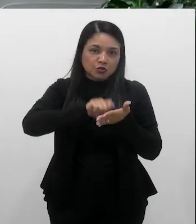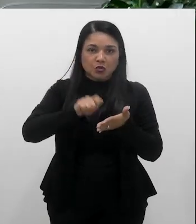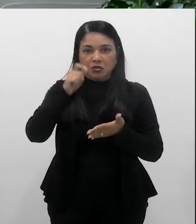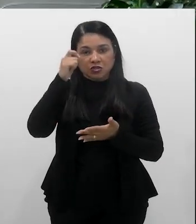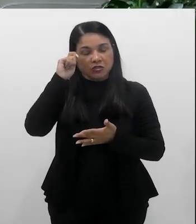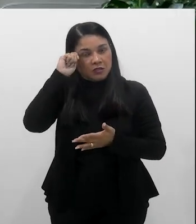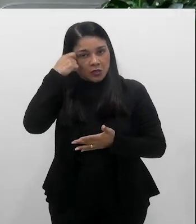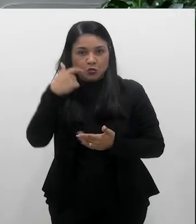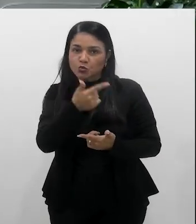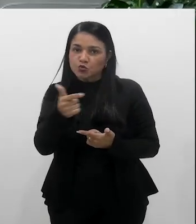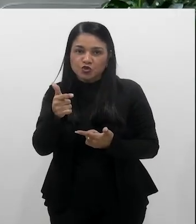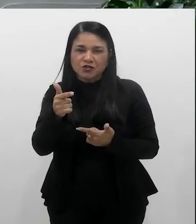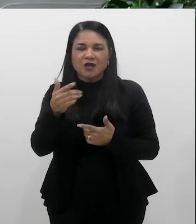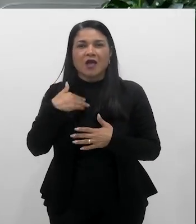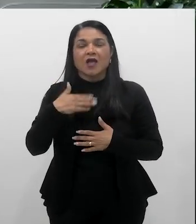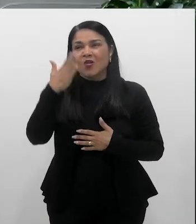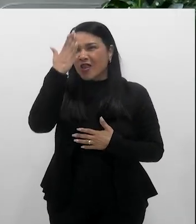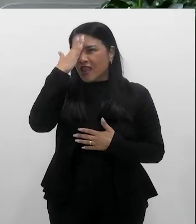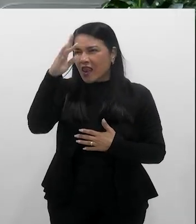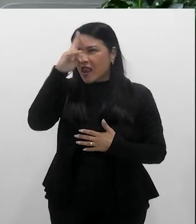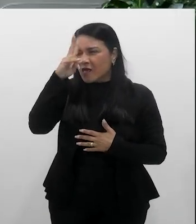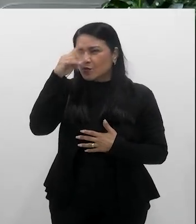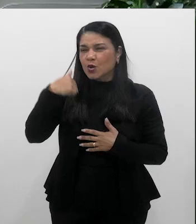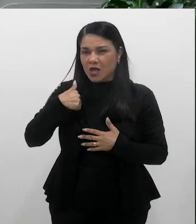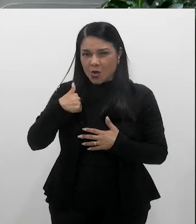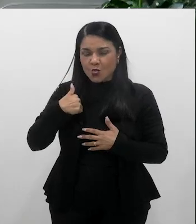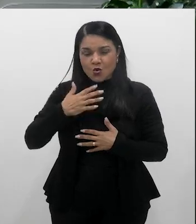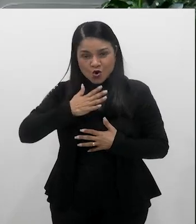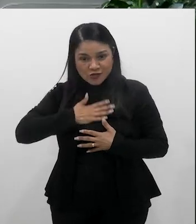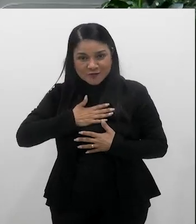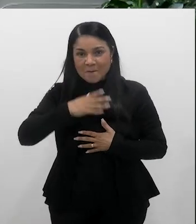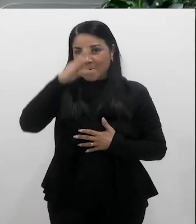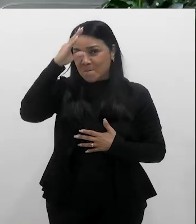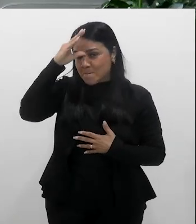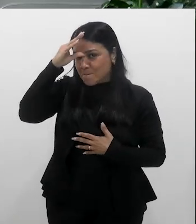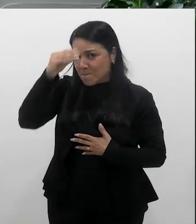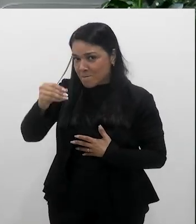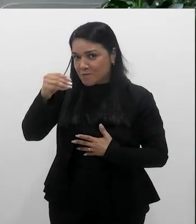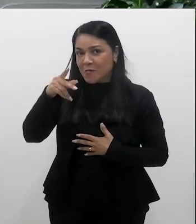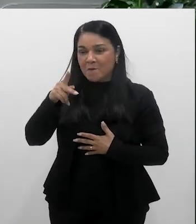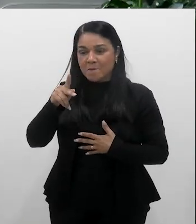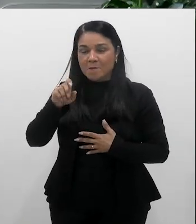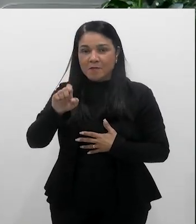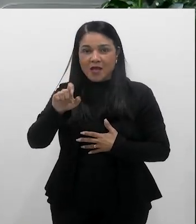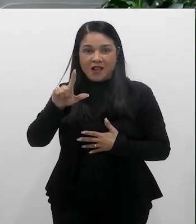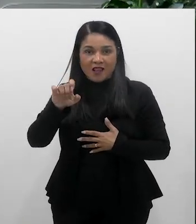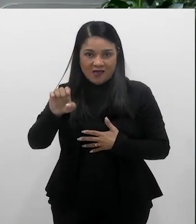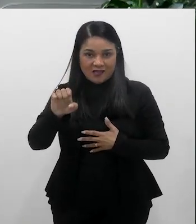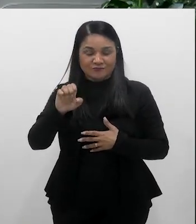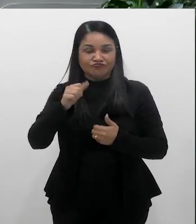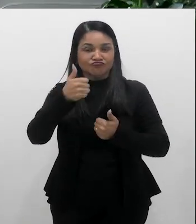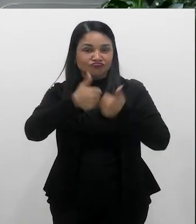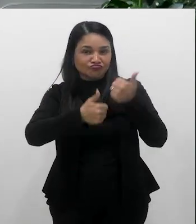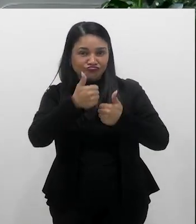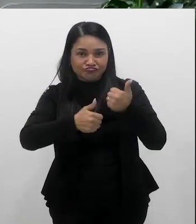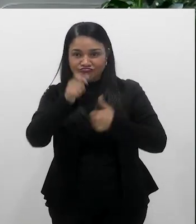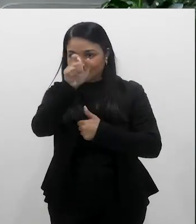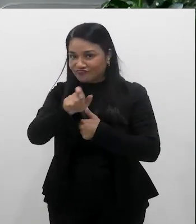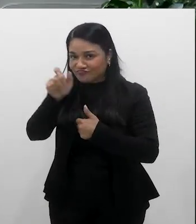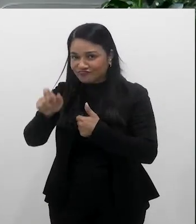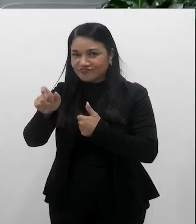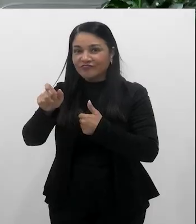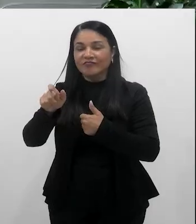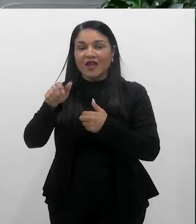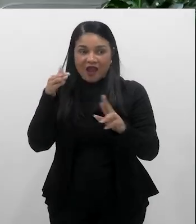negros. Eu lembro, o meu ídolo sempre foi Pelé. Pelé, que era uma referência. Era um jogador. Mas era uma